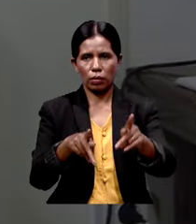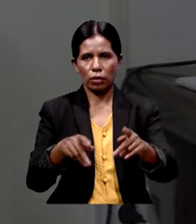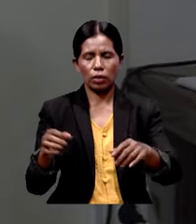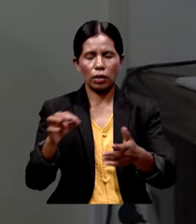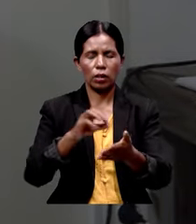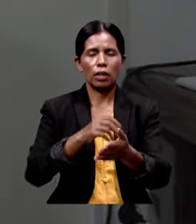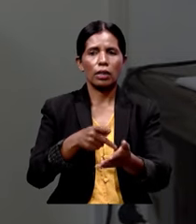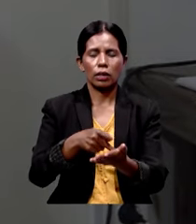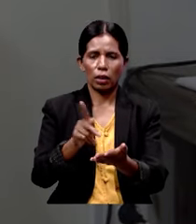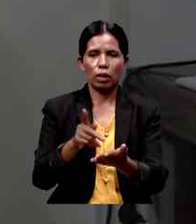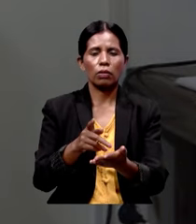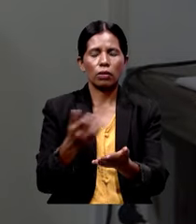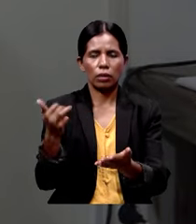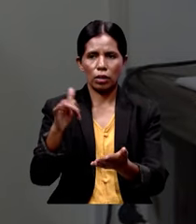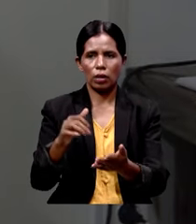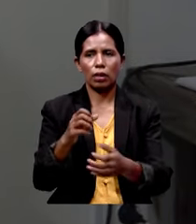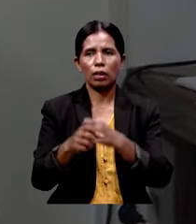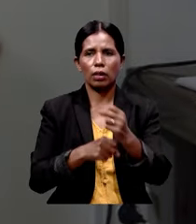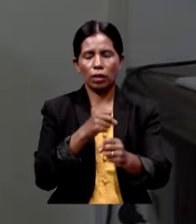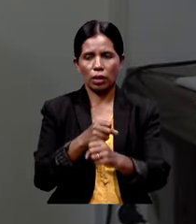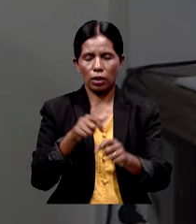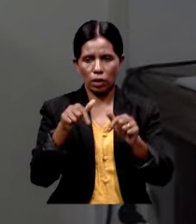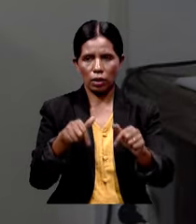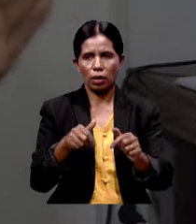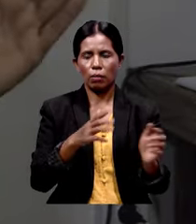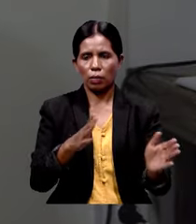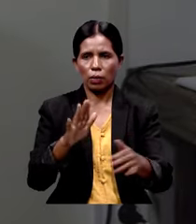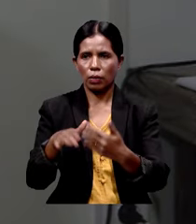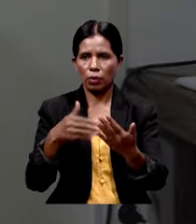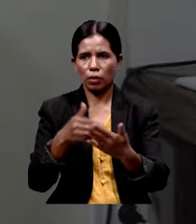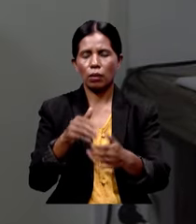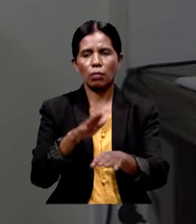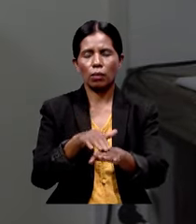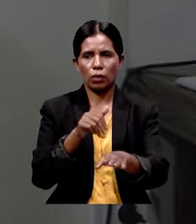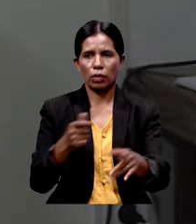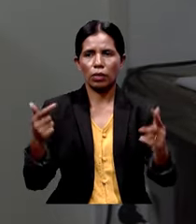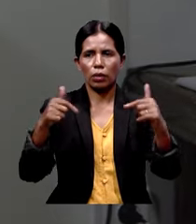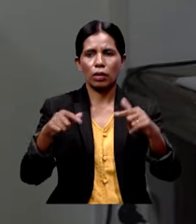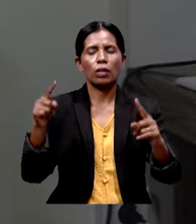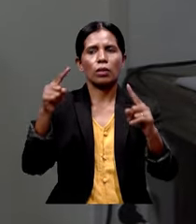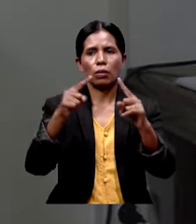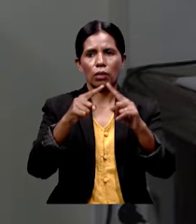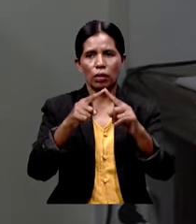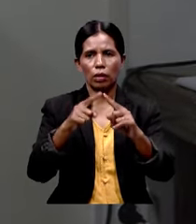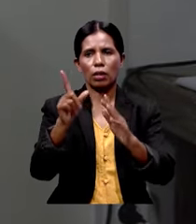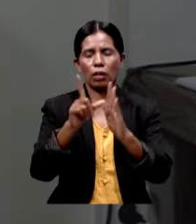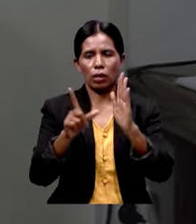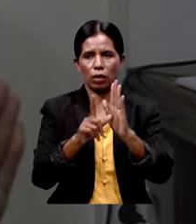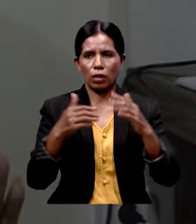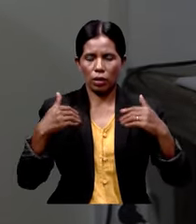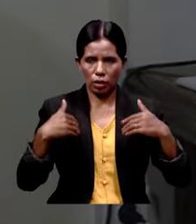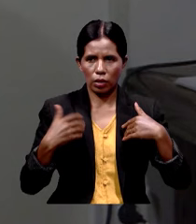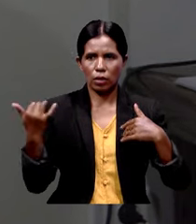normal e a mãe tem aí dene se ele prepara para ser negócio a torre curta nem mais se todo outro vai dene então lei nem ia então se ele